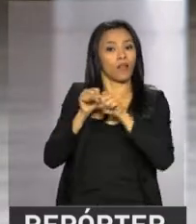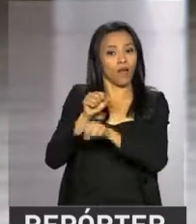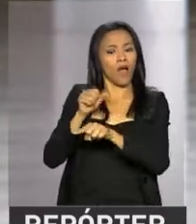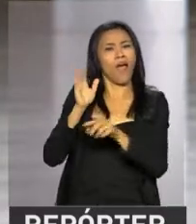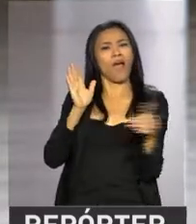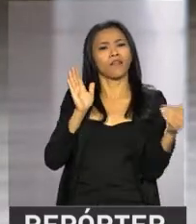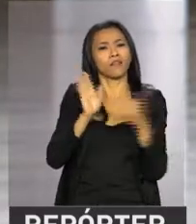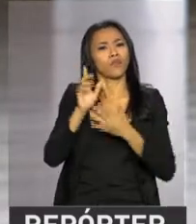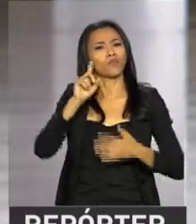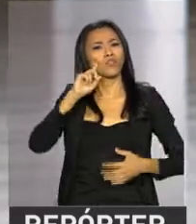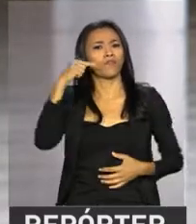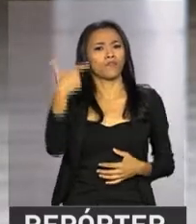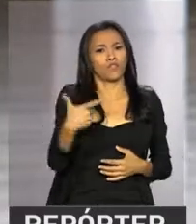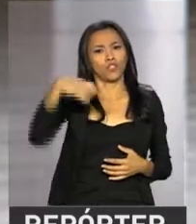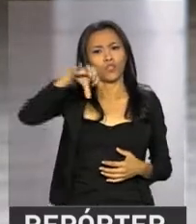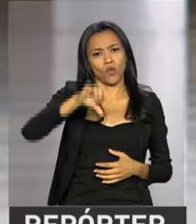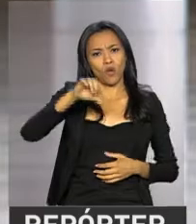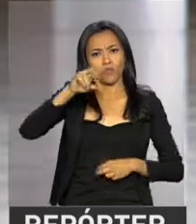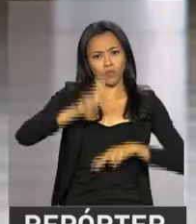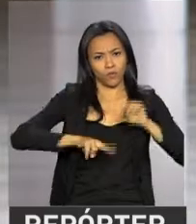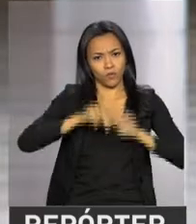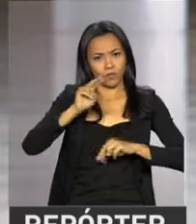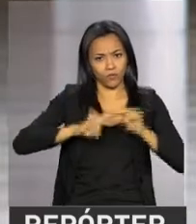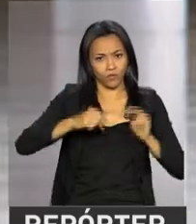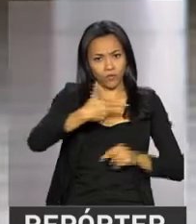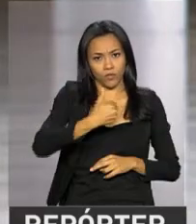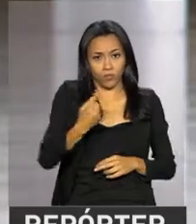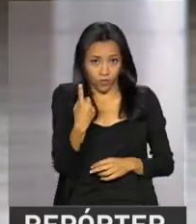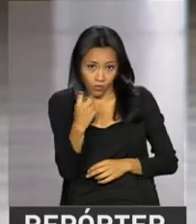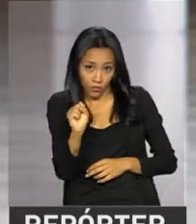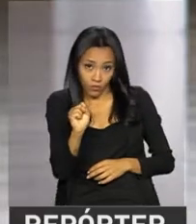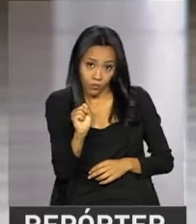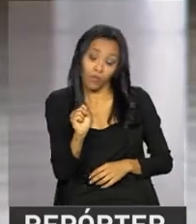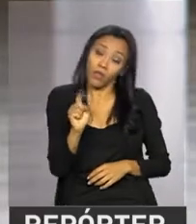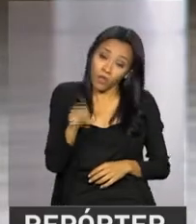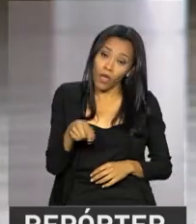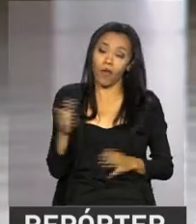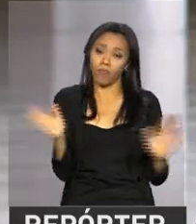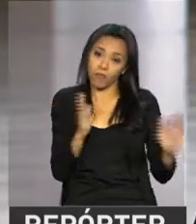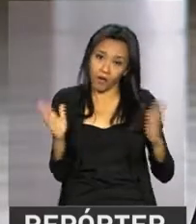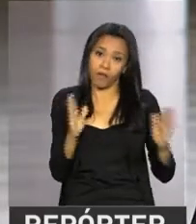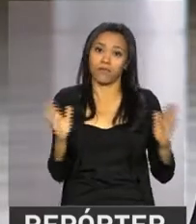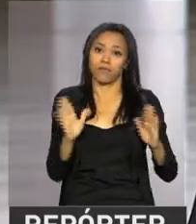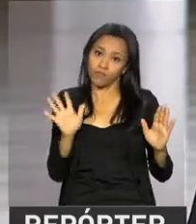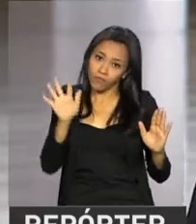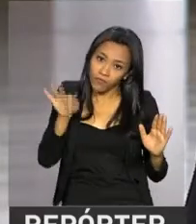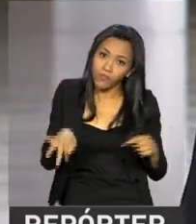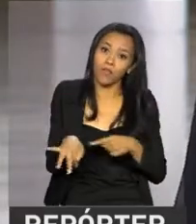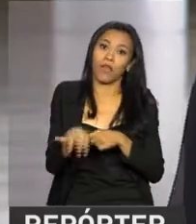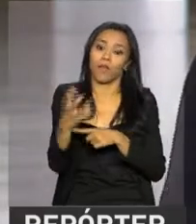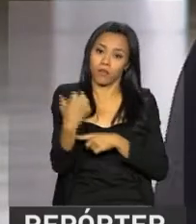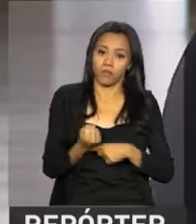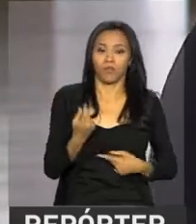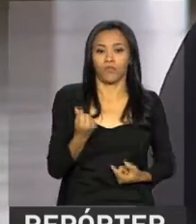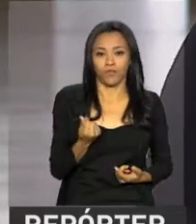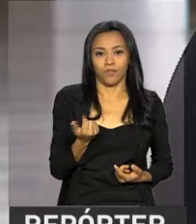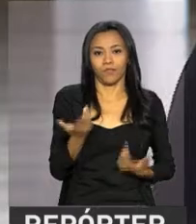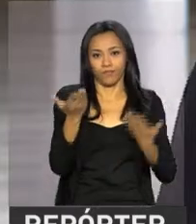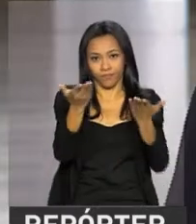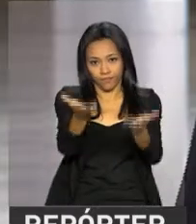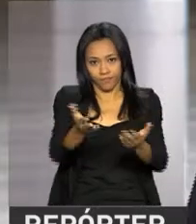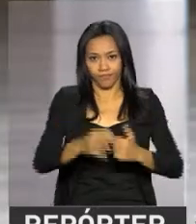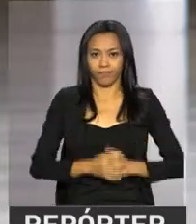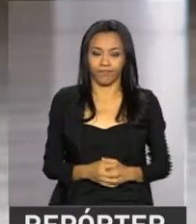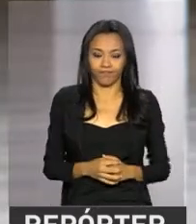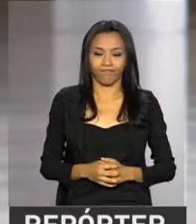o dia 29 de junho de 2018 que é aí o prazo final para o recebimento foto com você